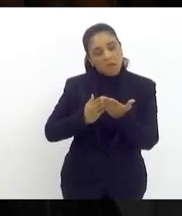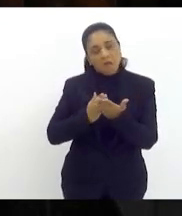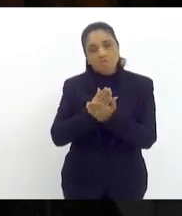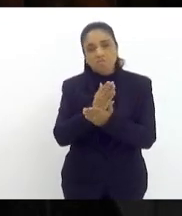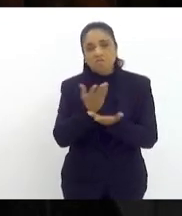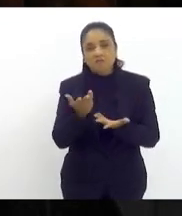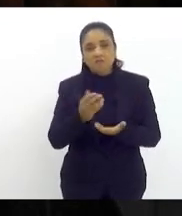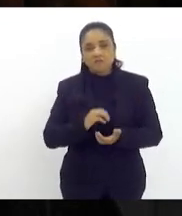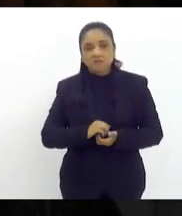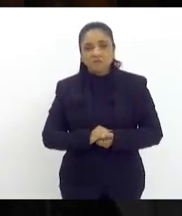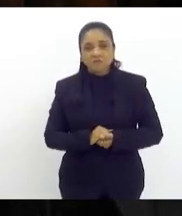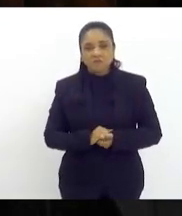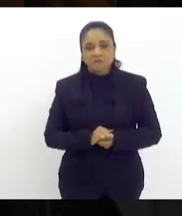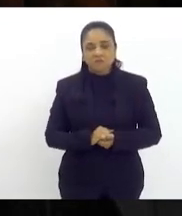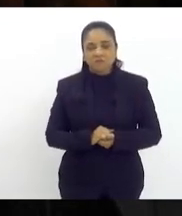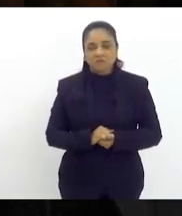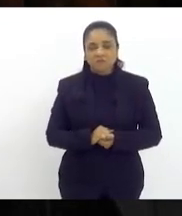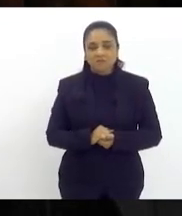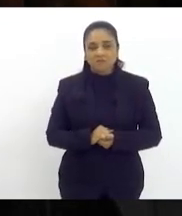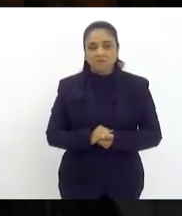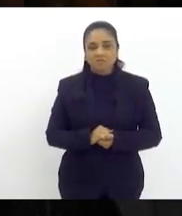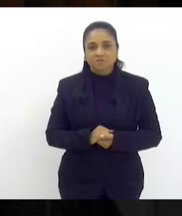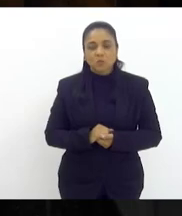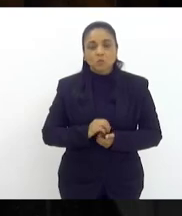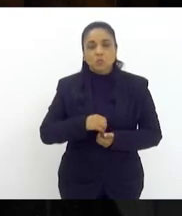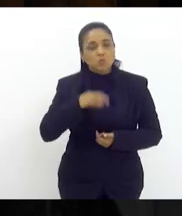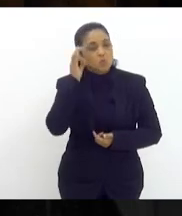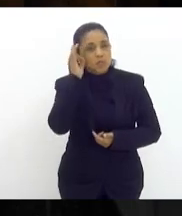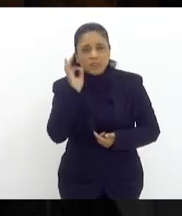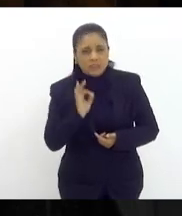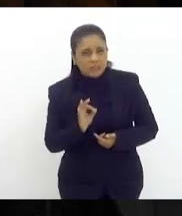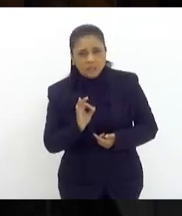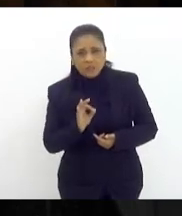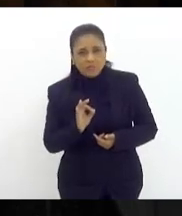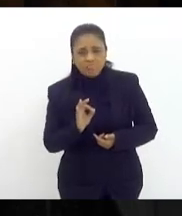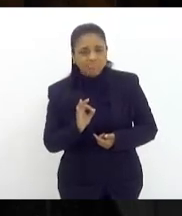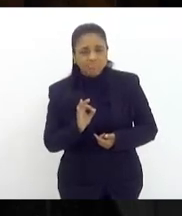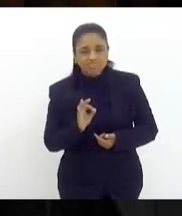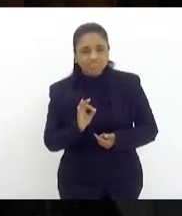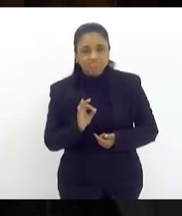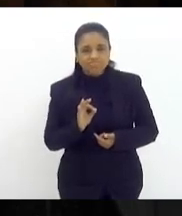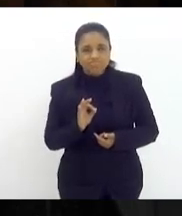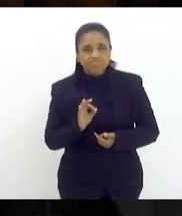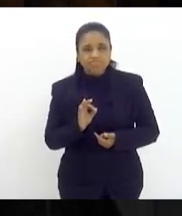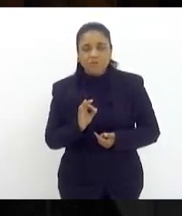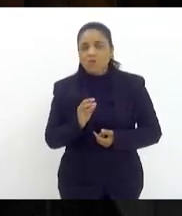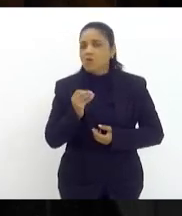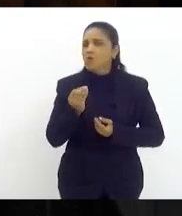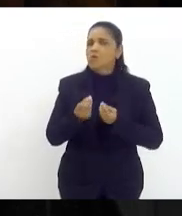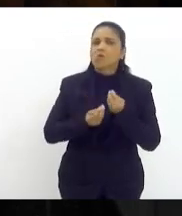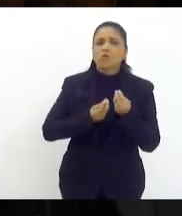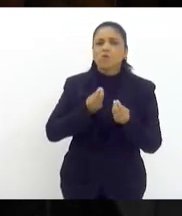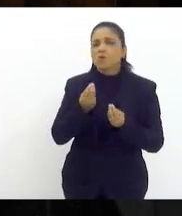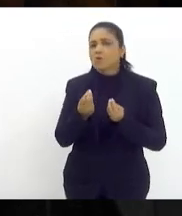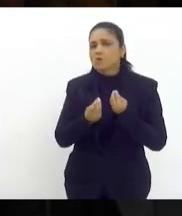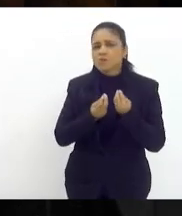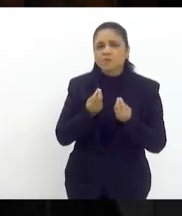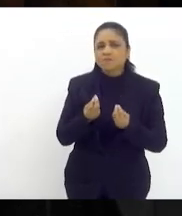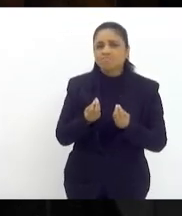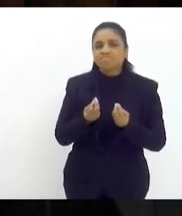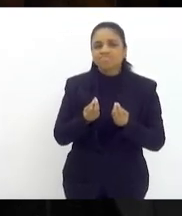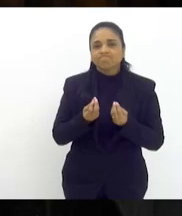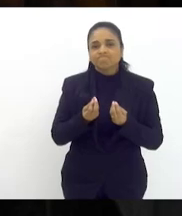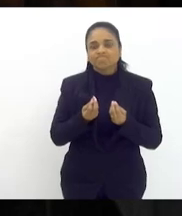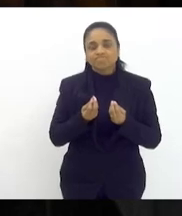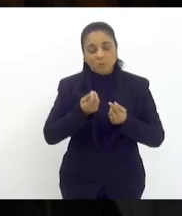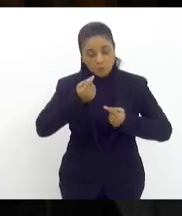eu não consigo entender como há